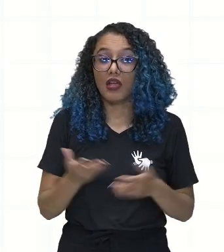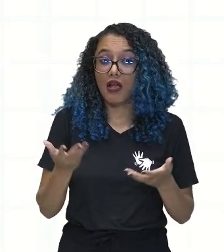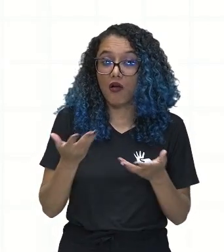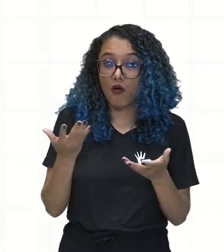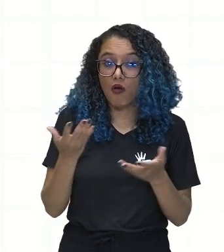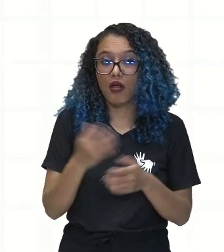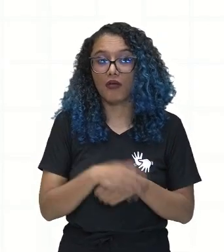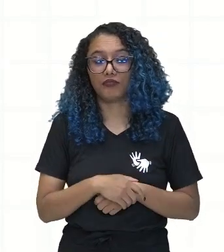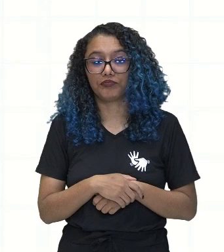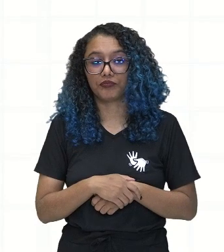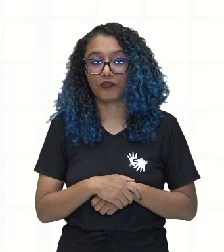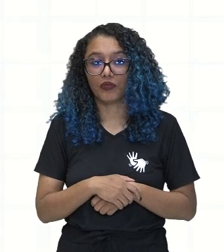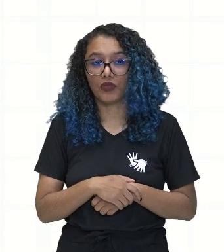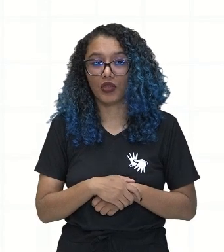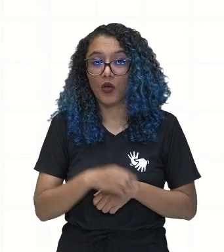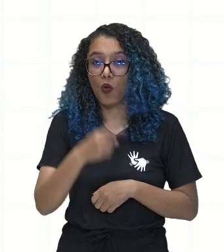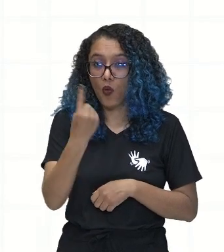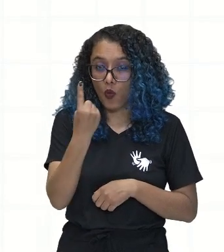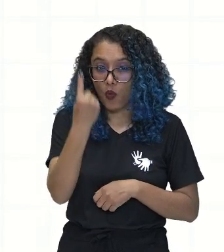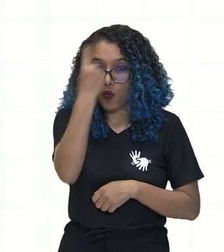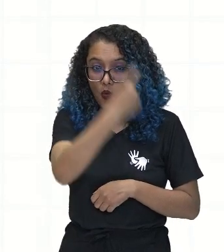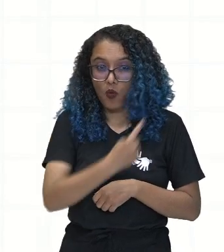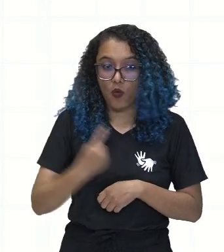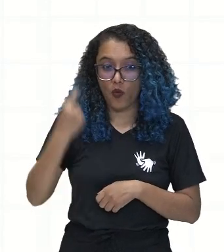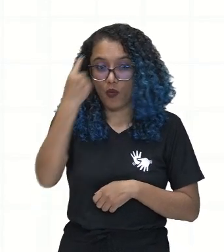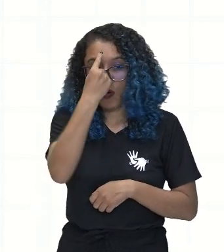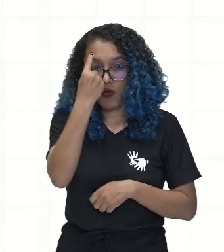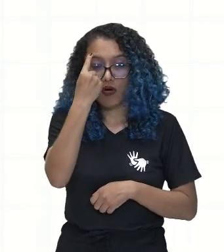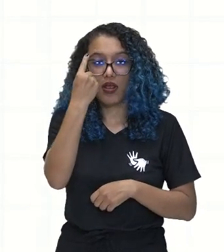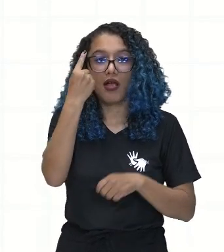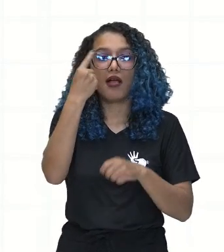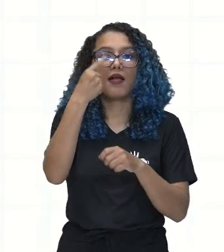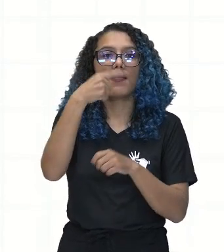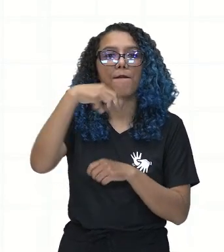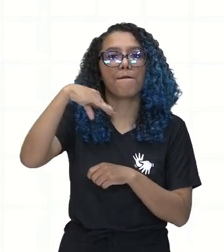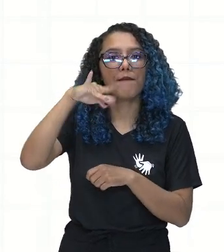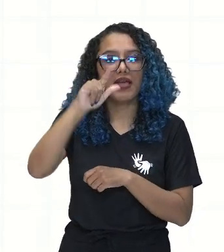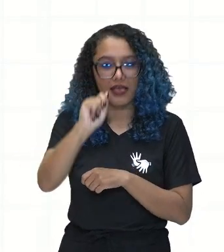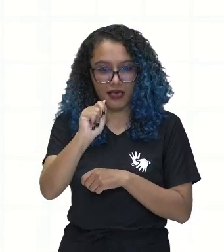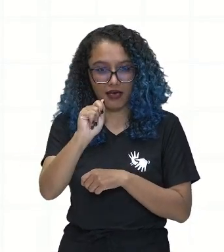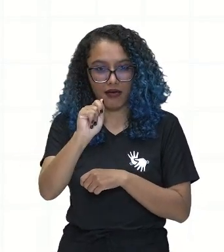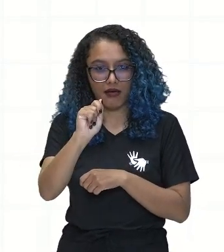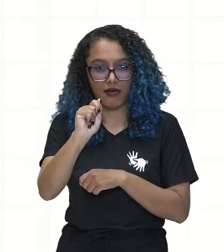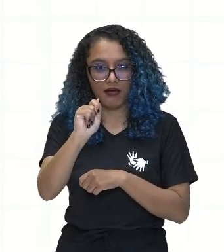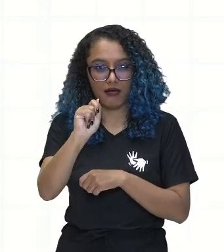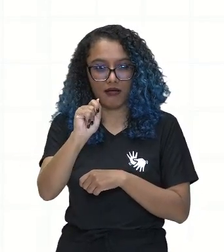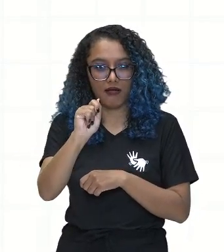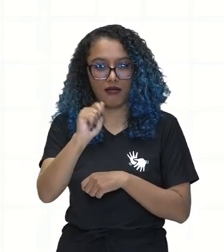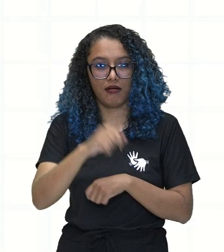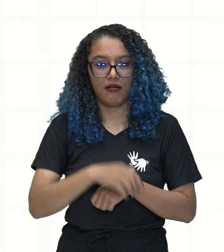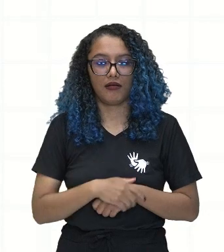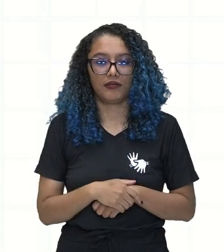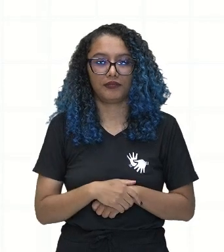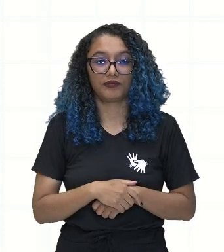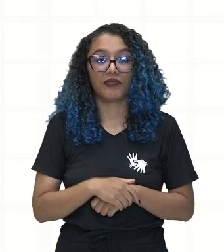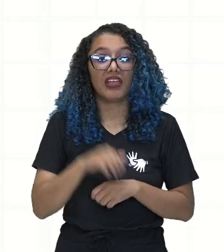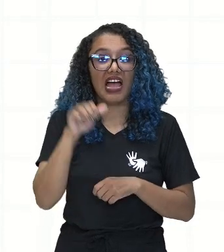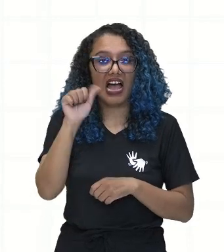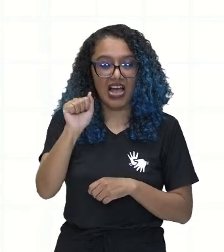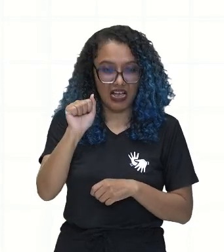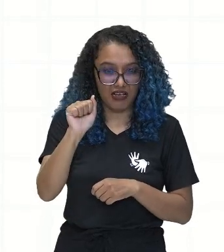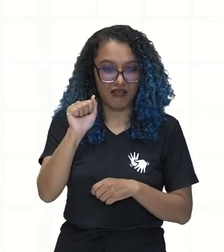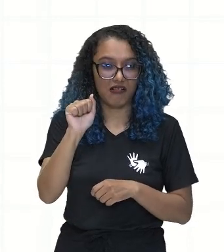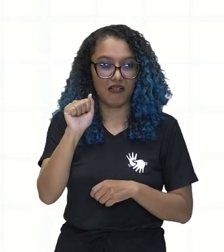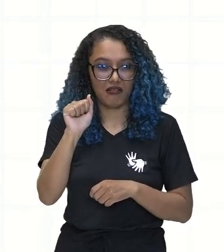1h30. Não é a hora? Não é a hora? A hora.